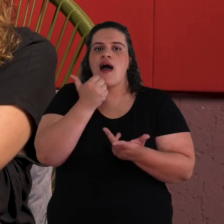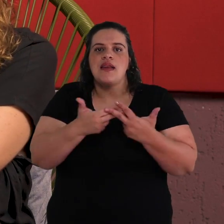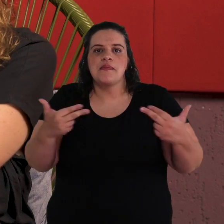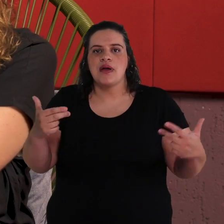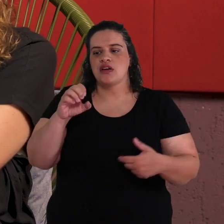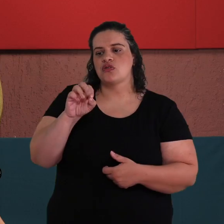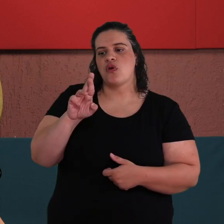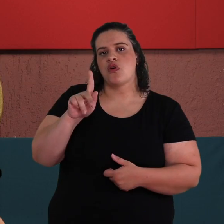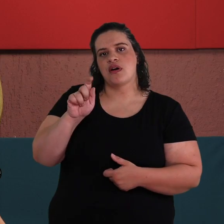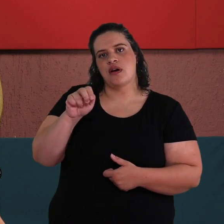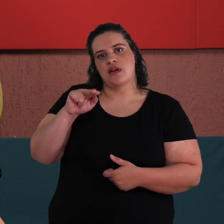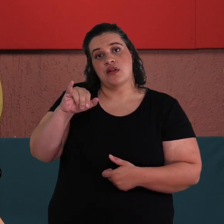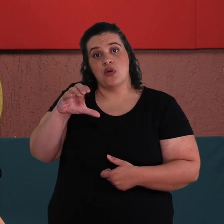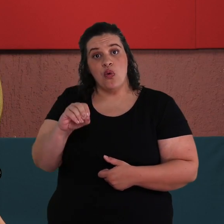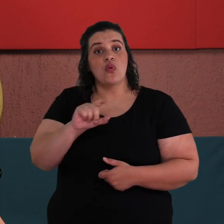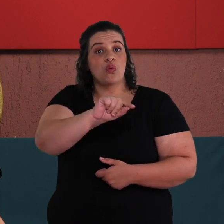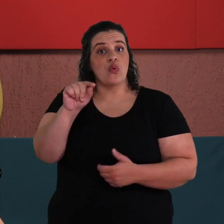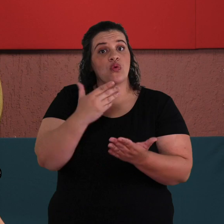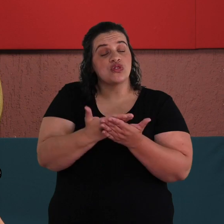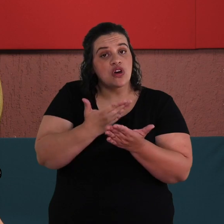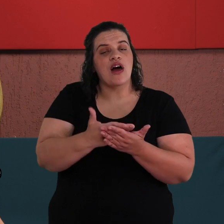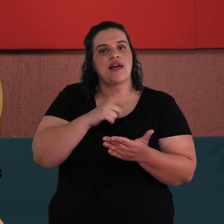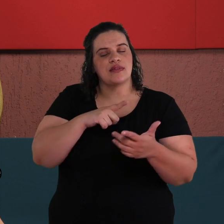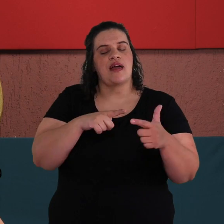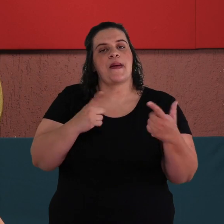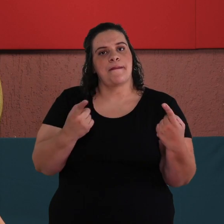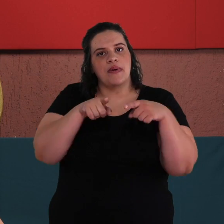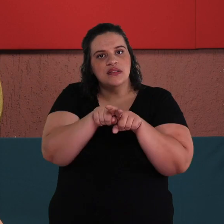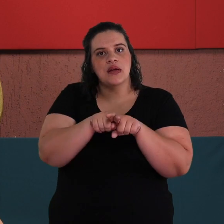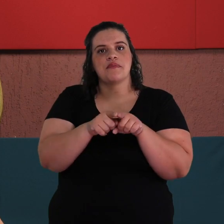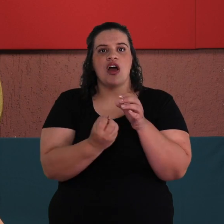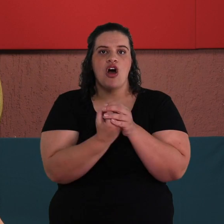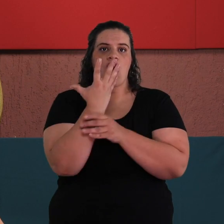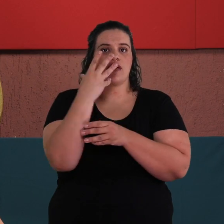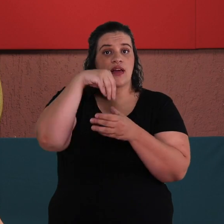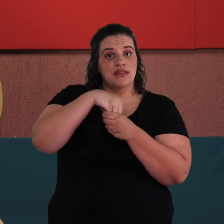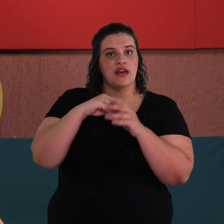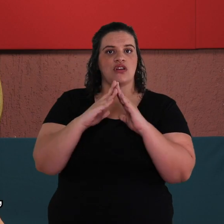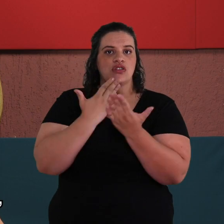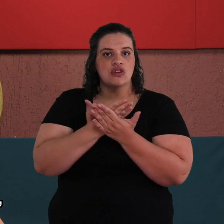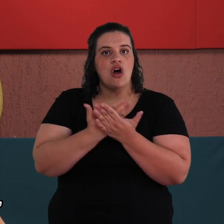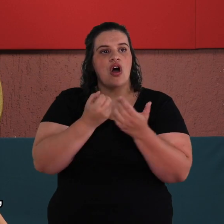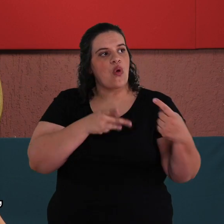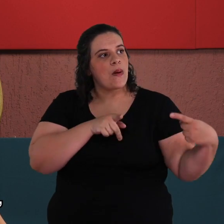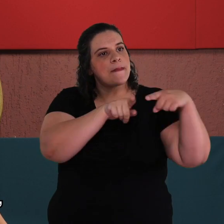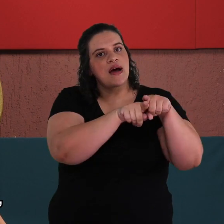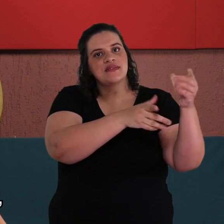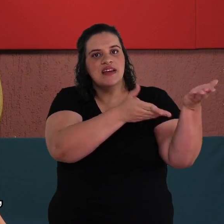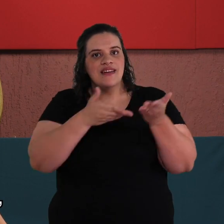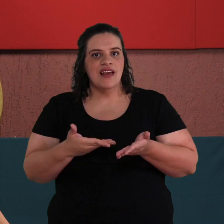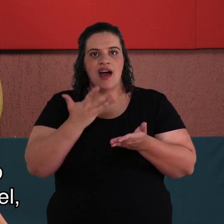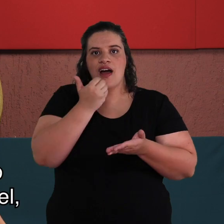dos orgânicos. A gente já tem um trabalho forte de escolas que têm parcerias, tem horta dentro da própria escola, ou que tem parceria